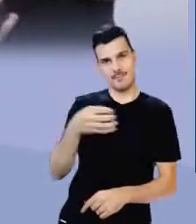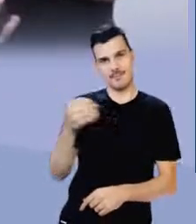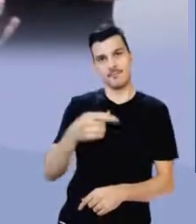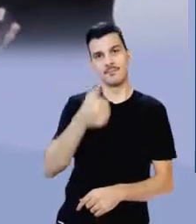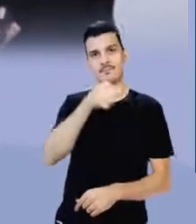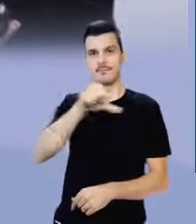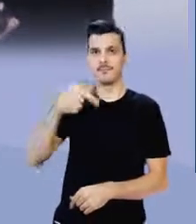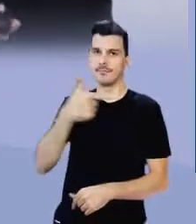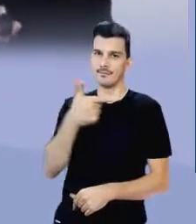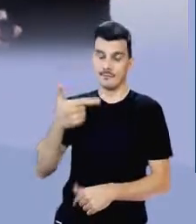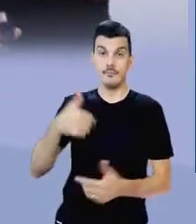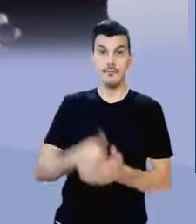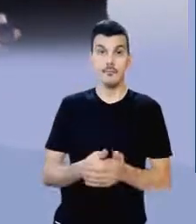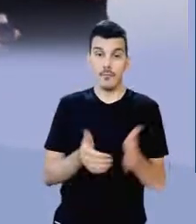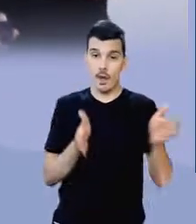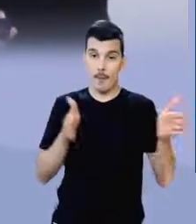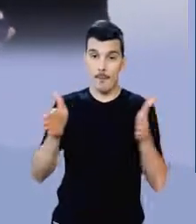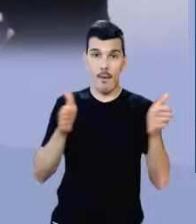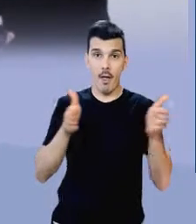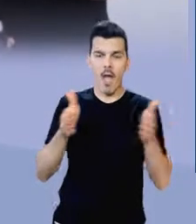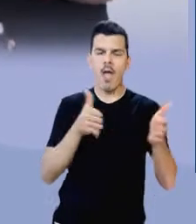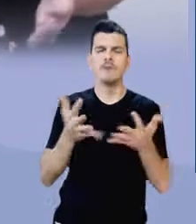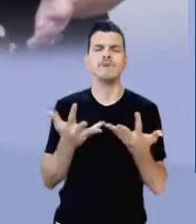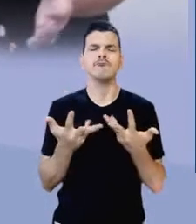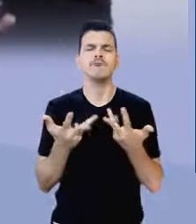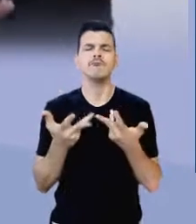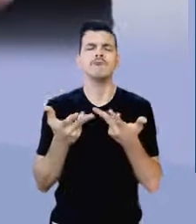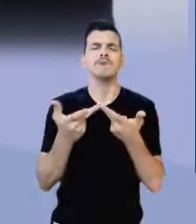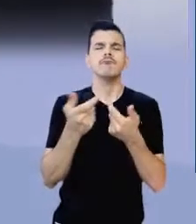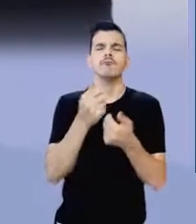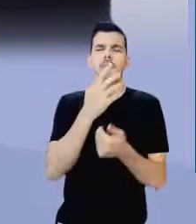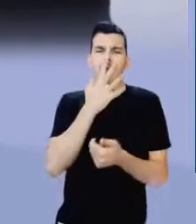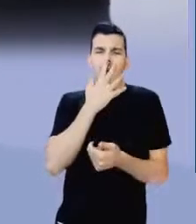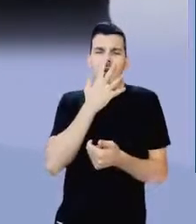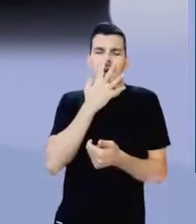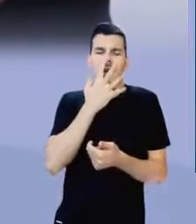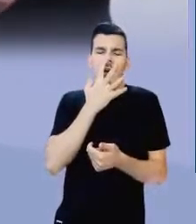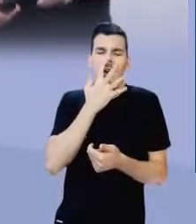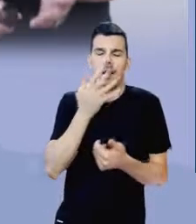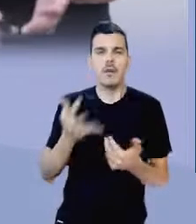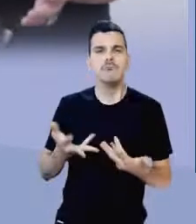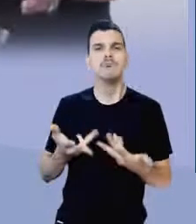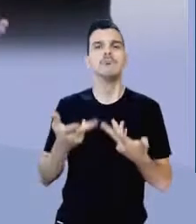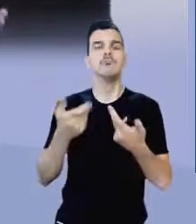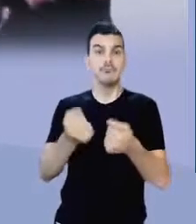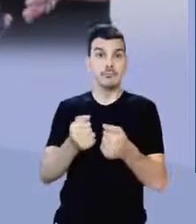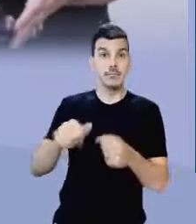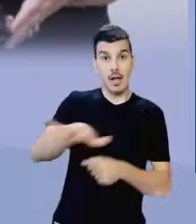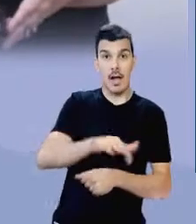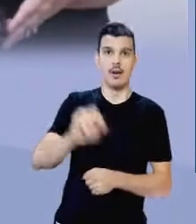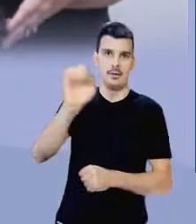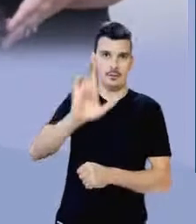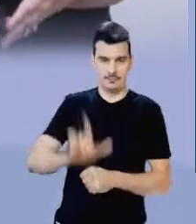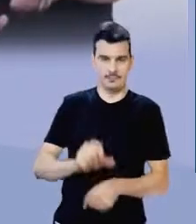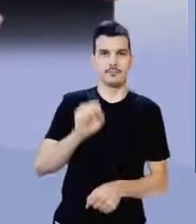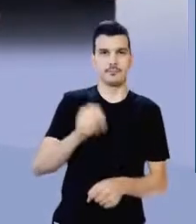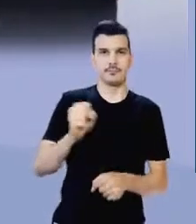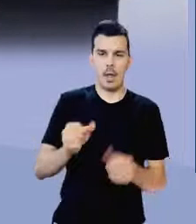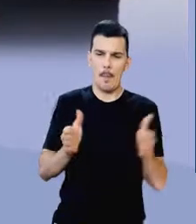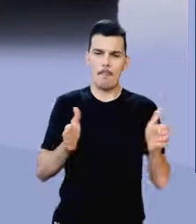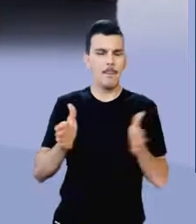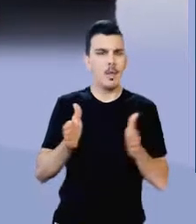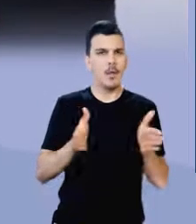Esse período representará um período muito rico, um período muito fértil à literatura. Será